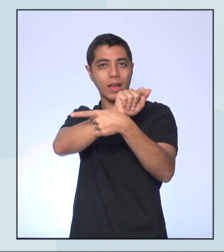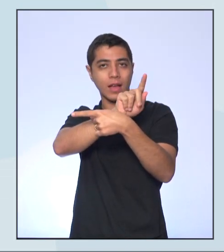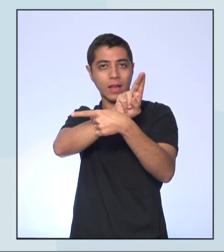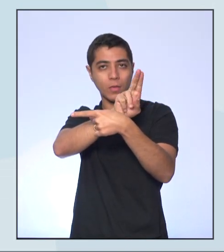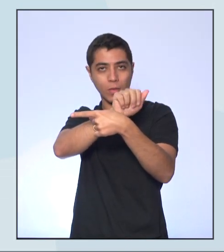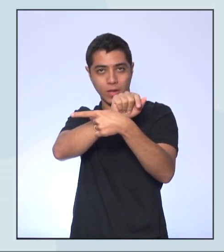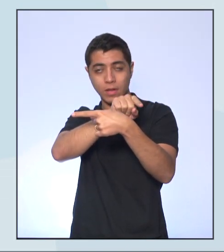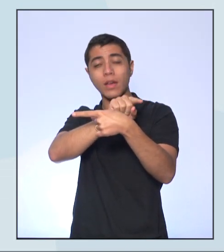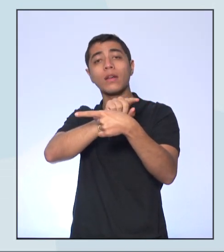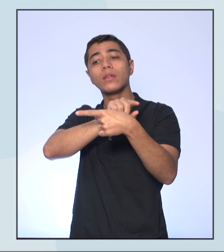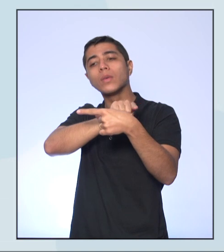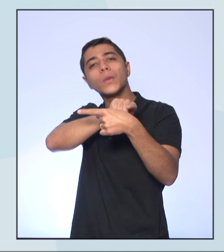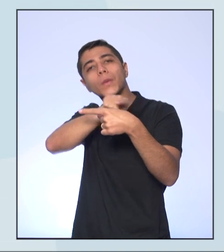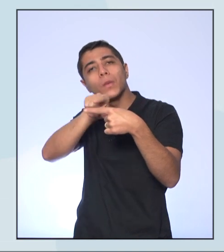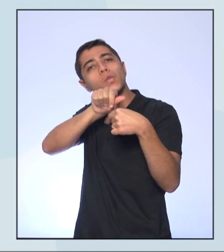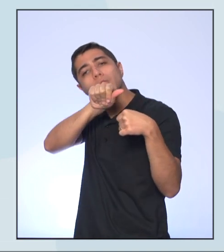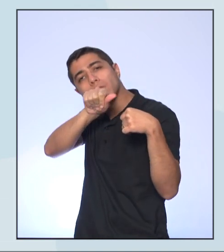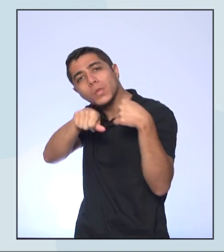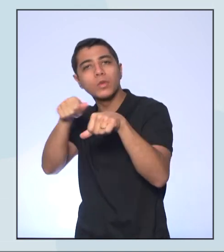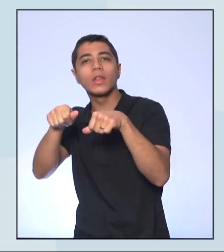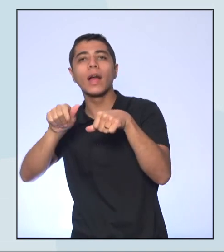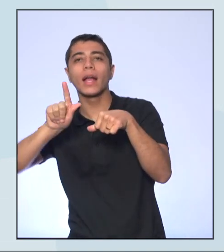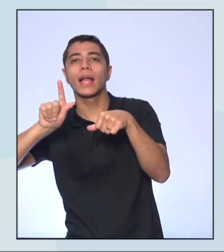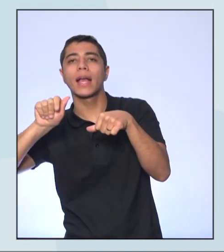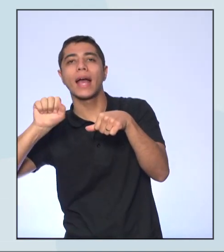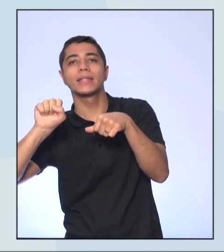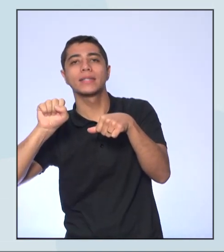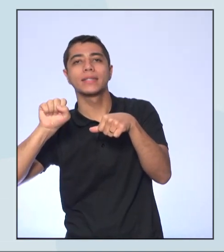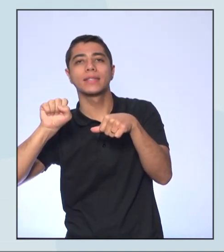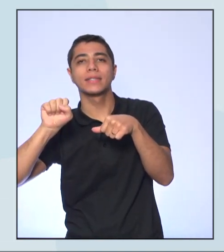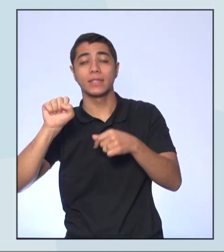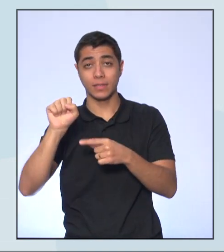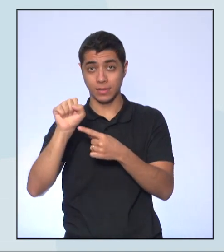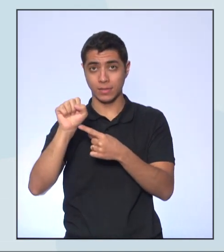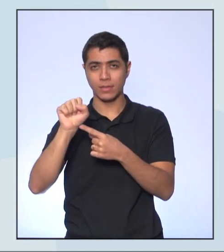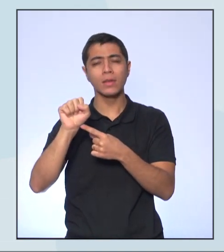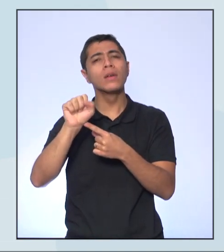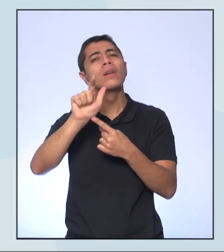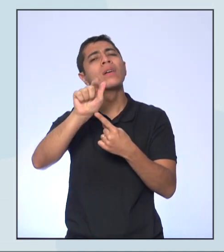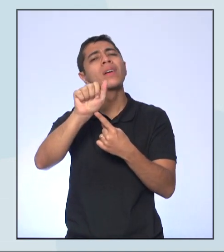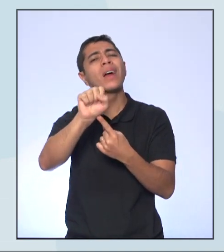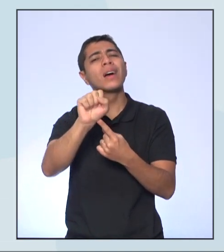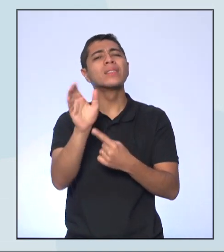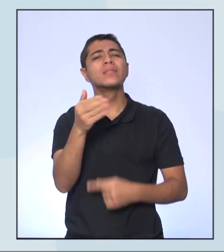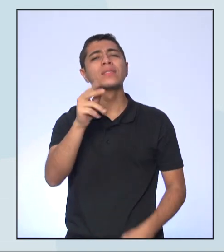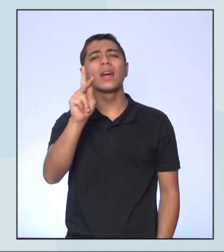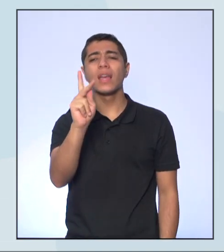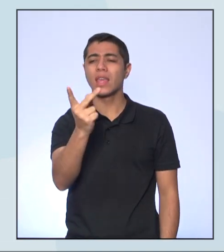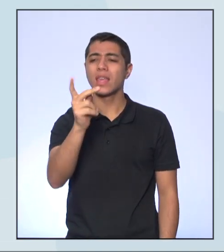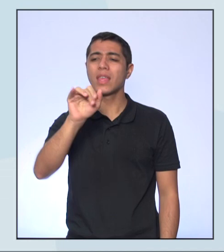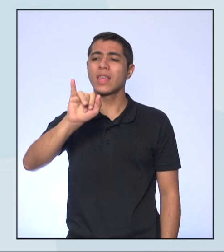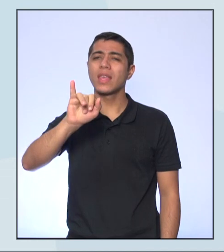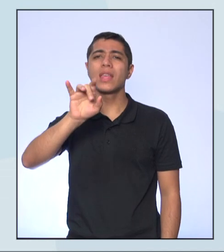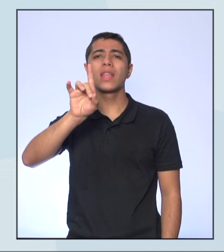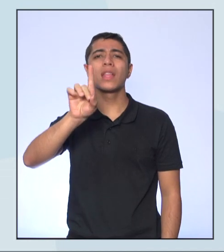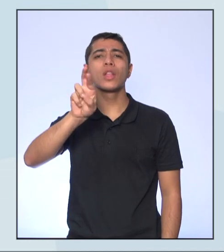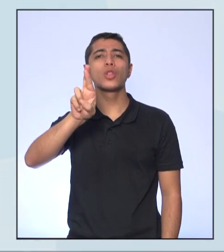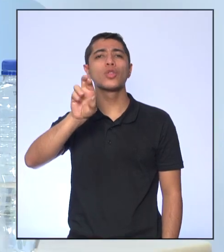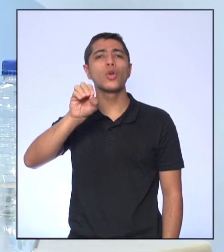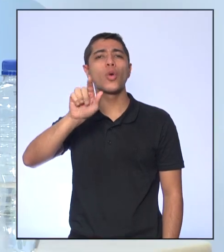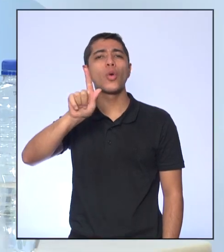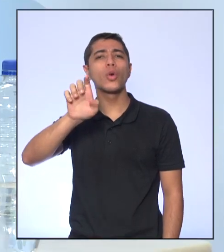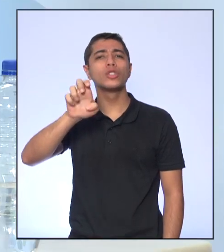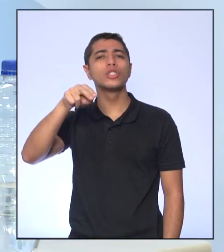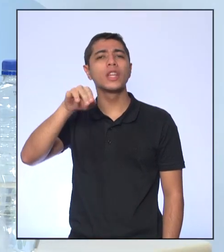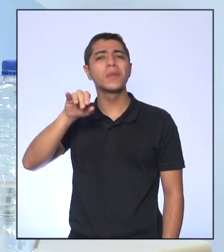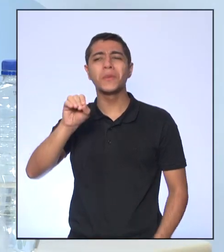hidrogênio. O gás hidrogênio, ele tem uma pequena diferença do hidrogênio que a gente conhece lá da tabela periódica, né? O hidrogênio,